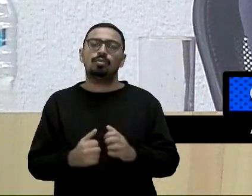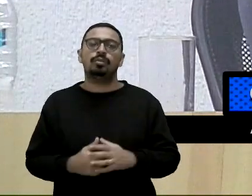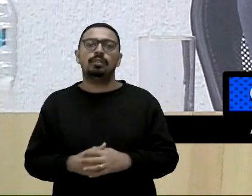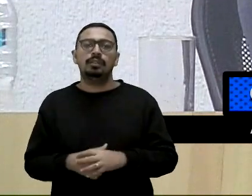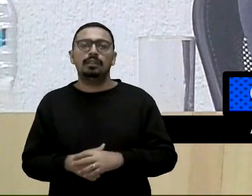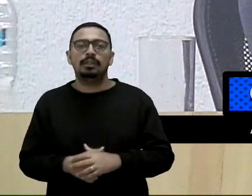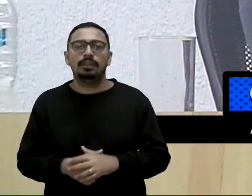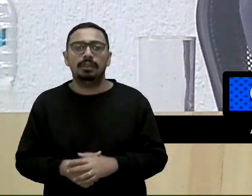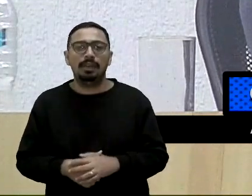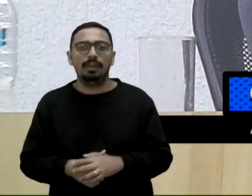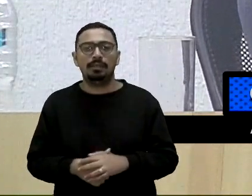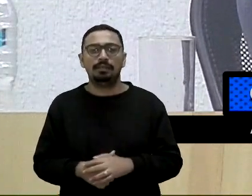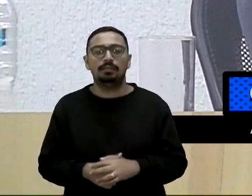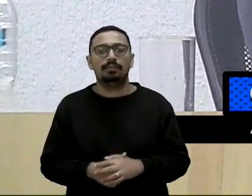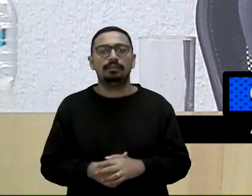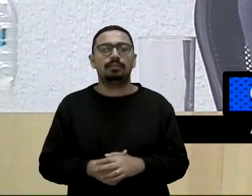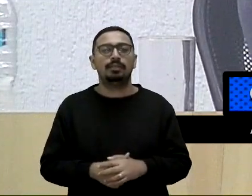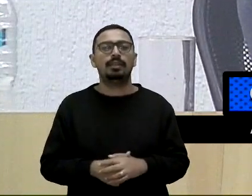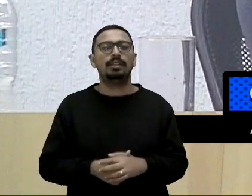a saúde mental